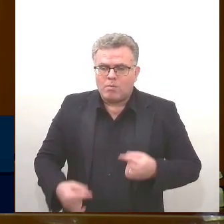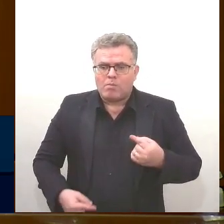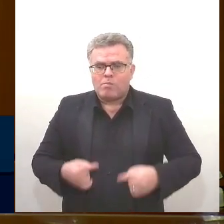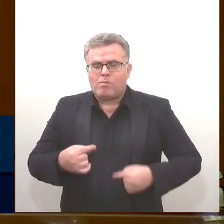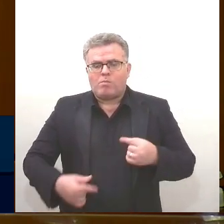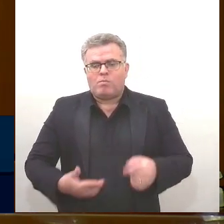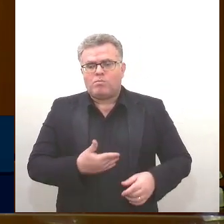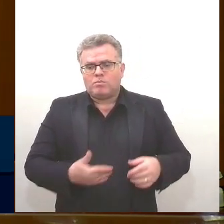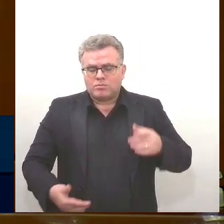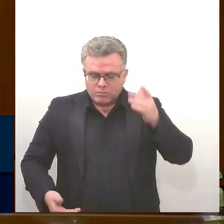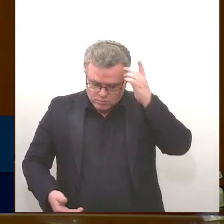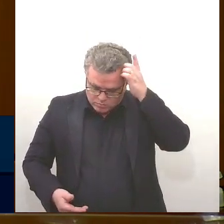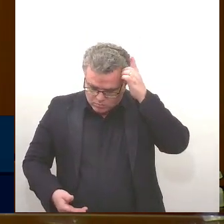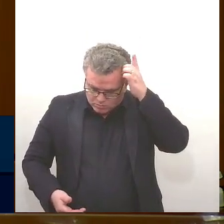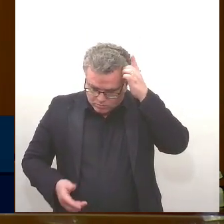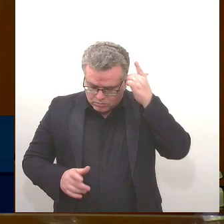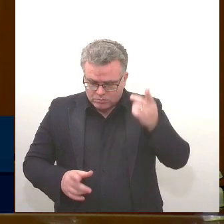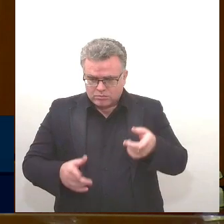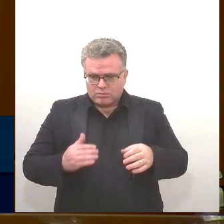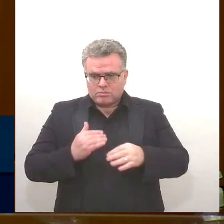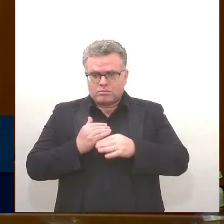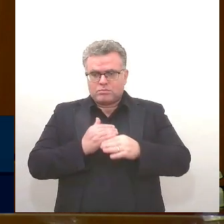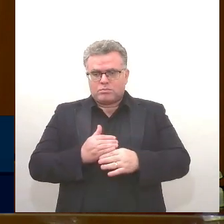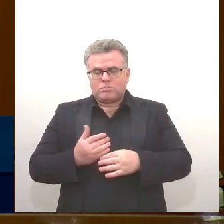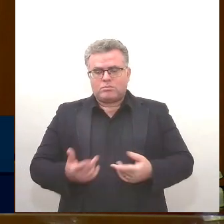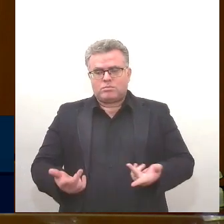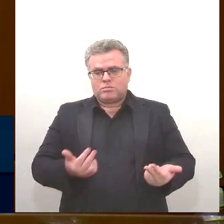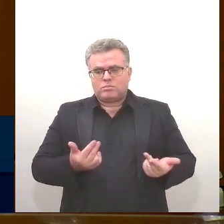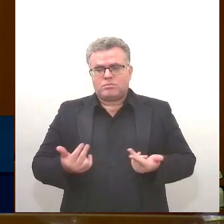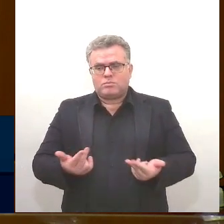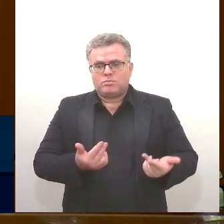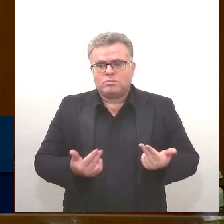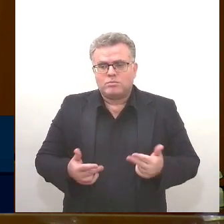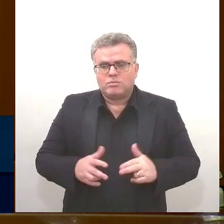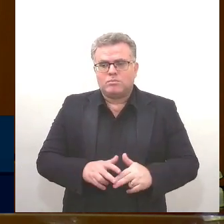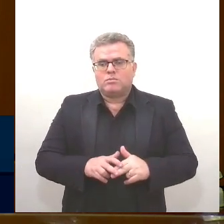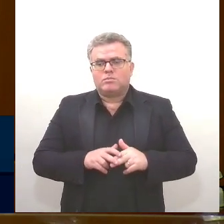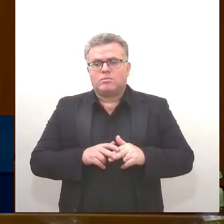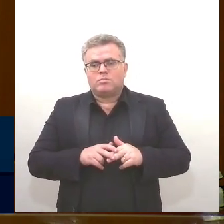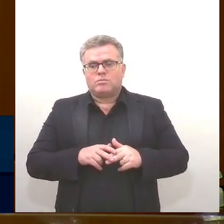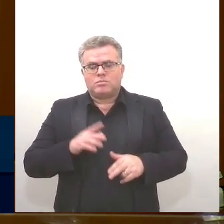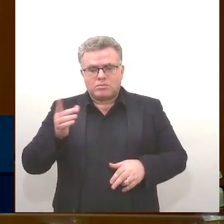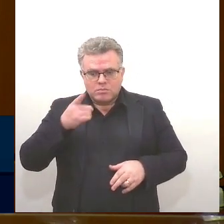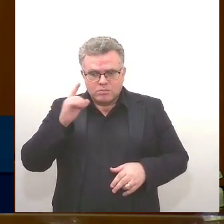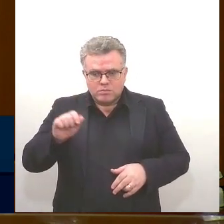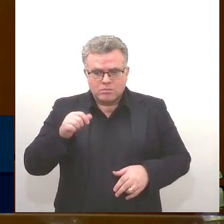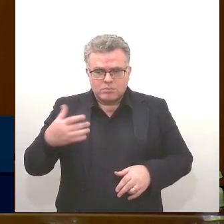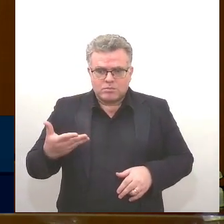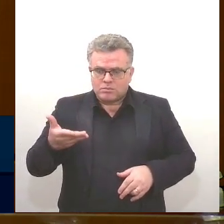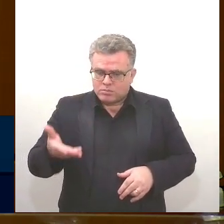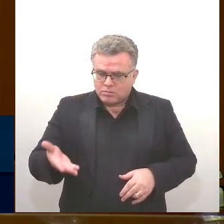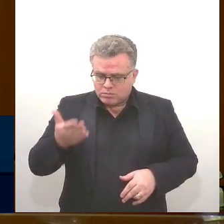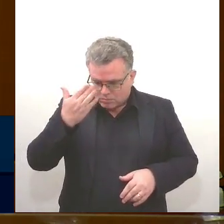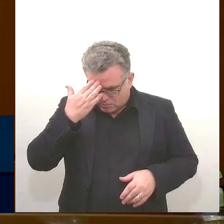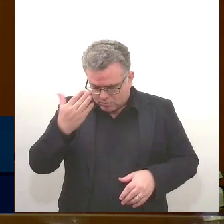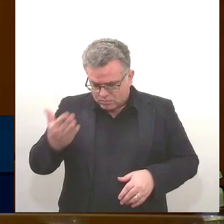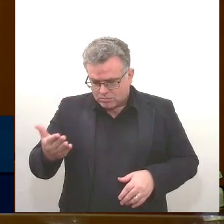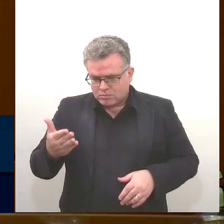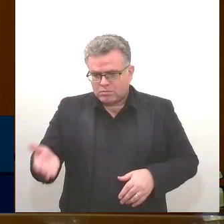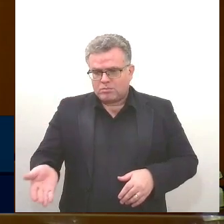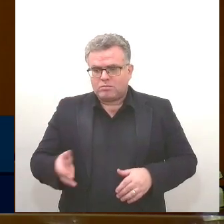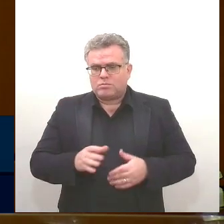da igualdade e aqui deputada linda eu quero te agradecer pela sua